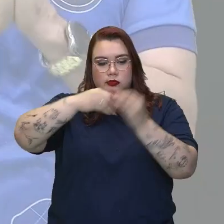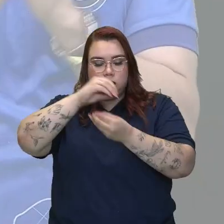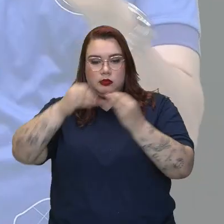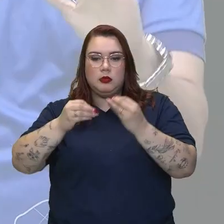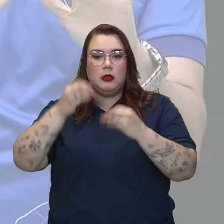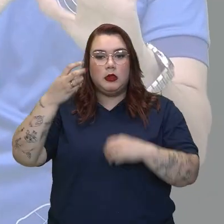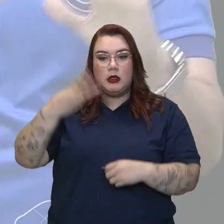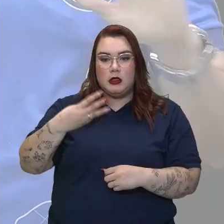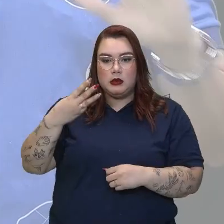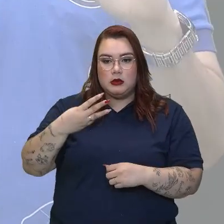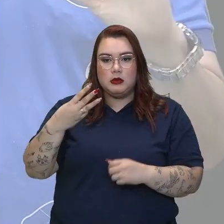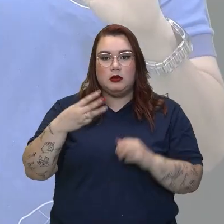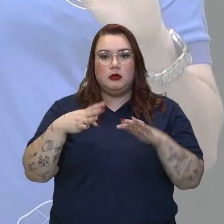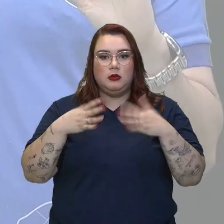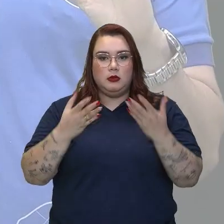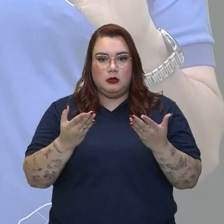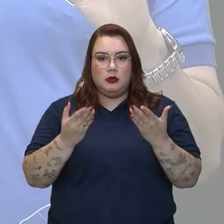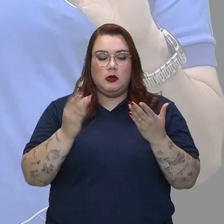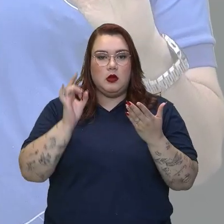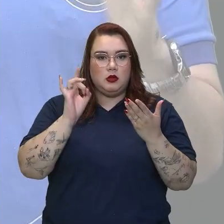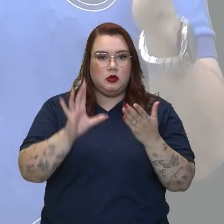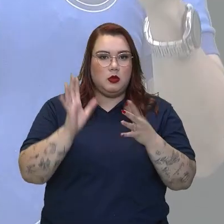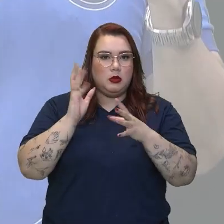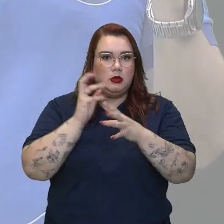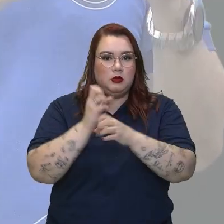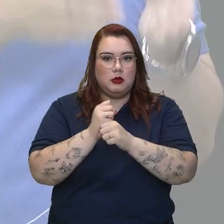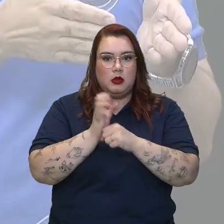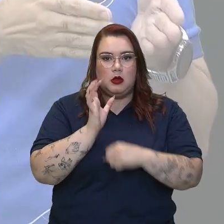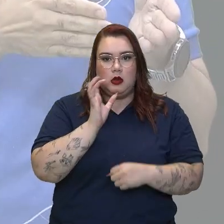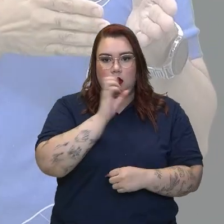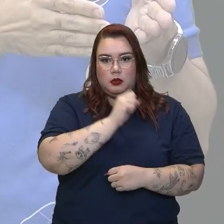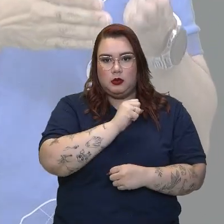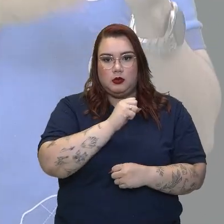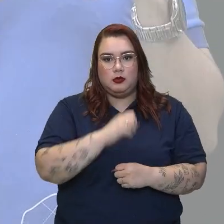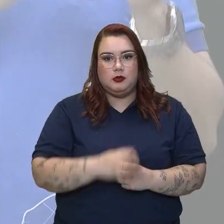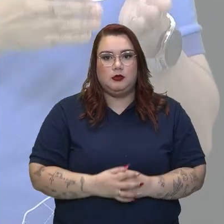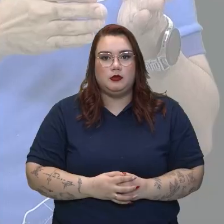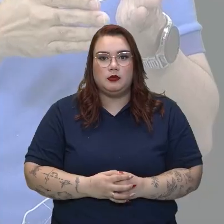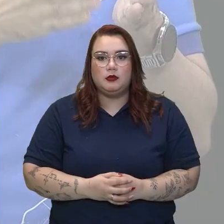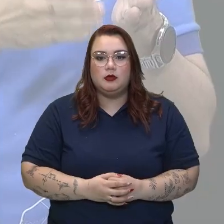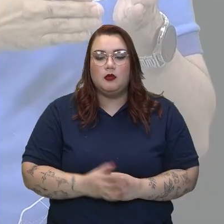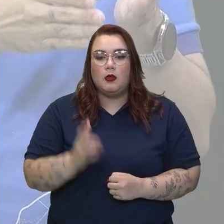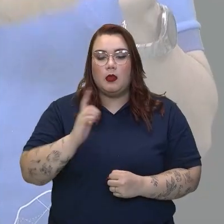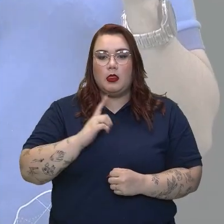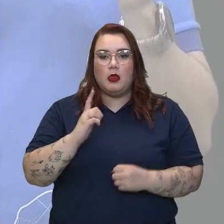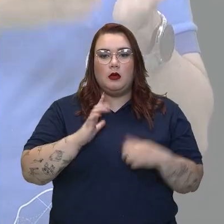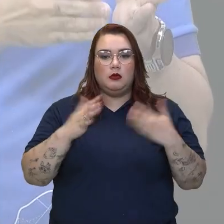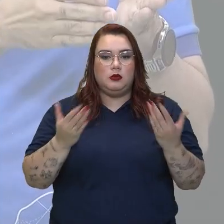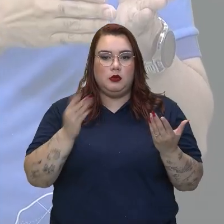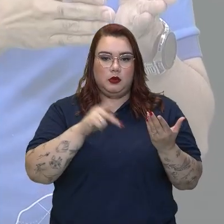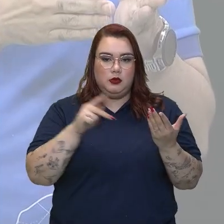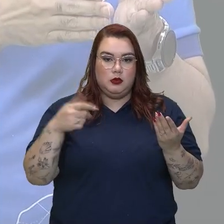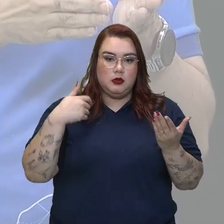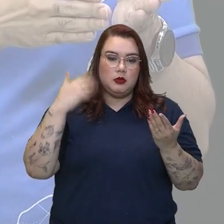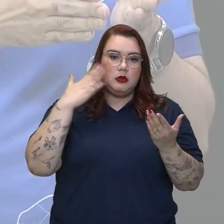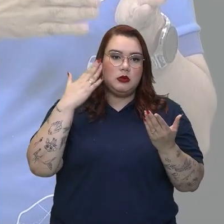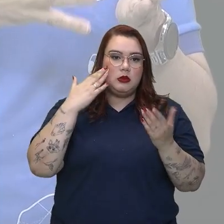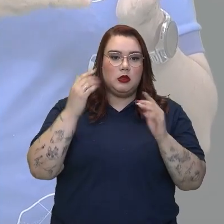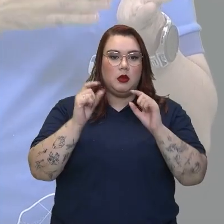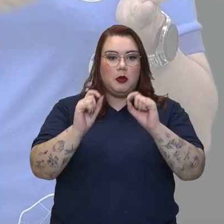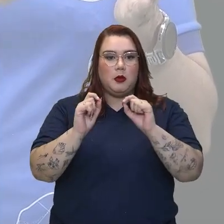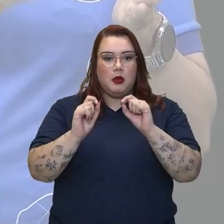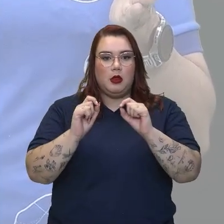Então, até aqui, vamos fazer só uma revisão rapidinho. O que a gente tem? Professor, eu sei que os aminoácidos,